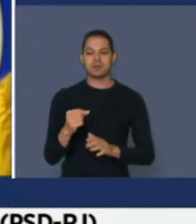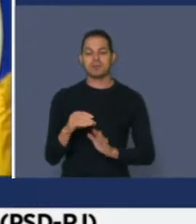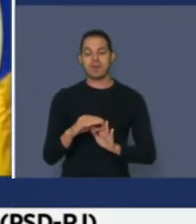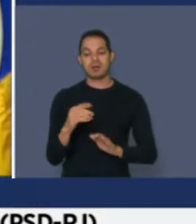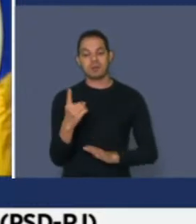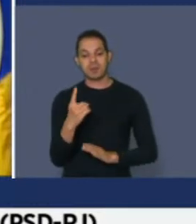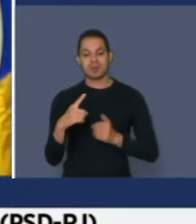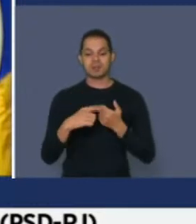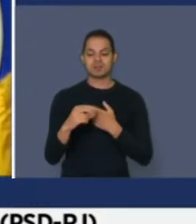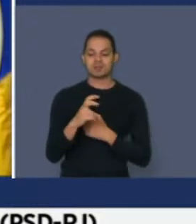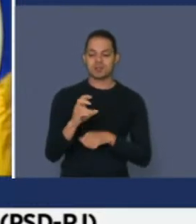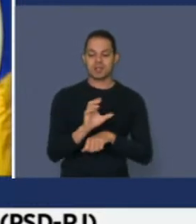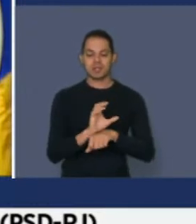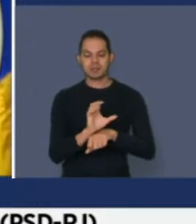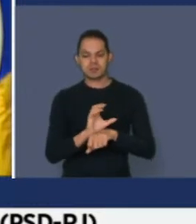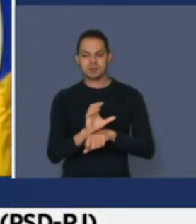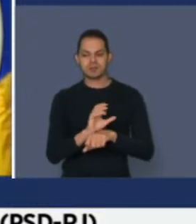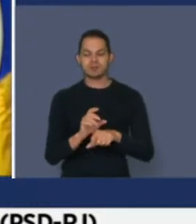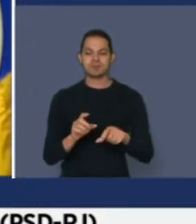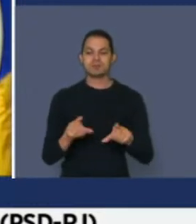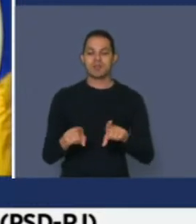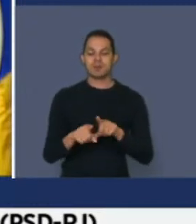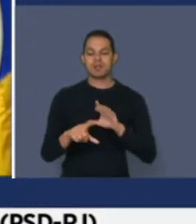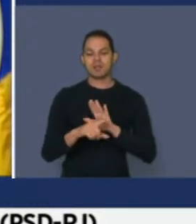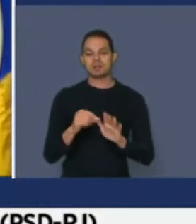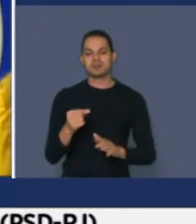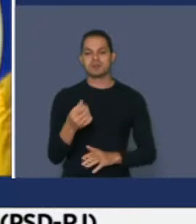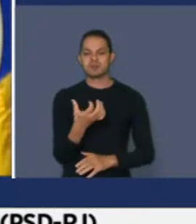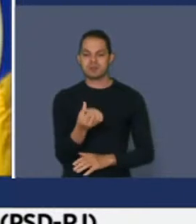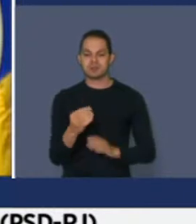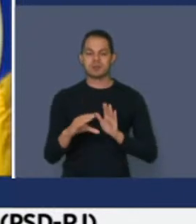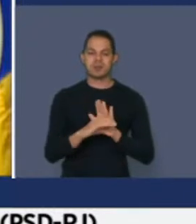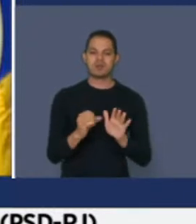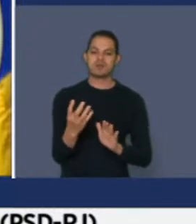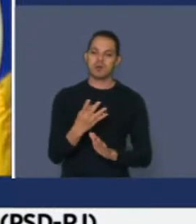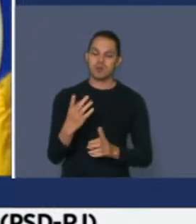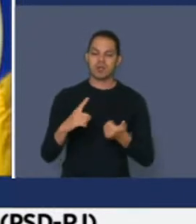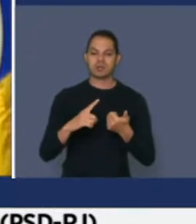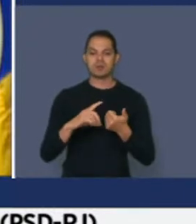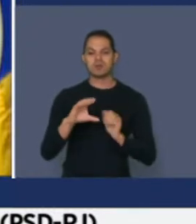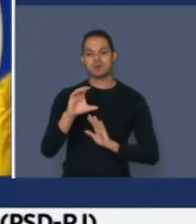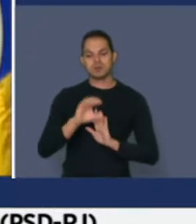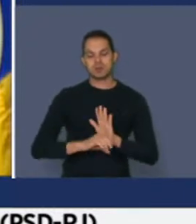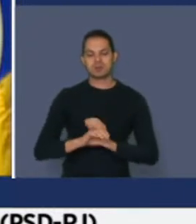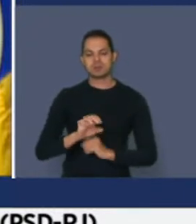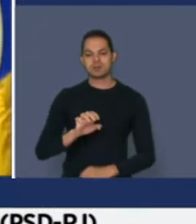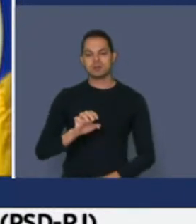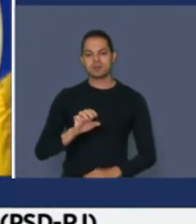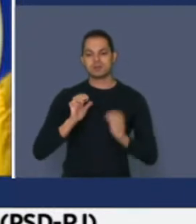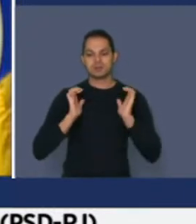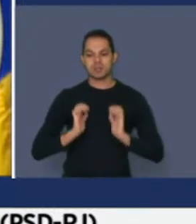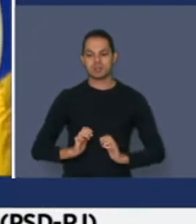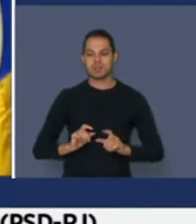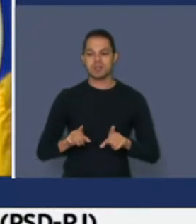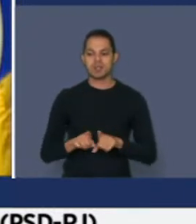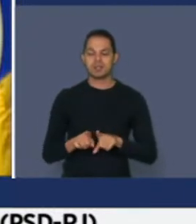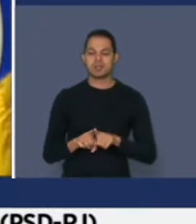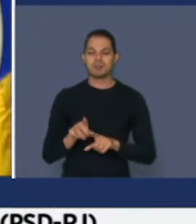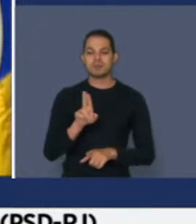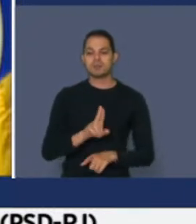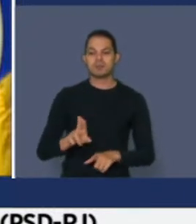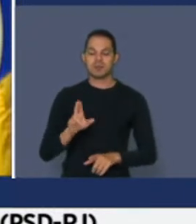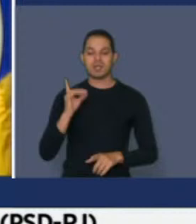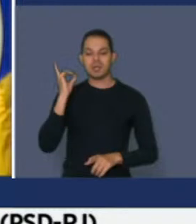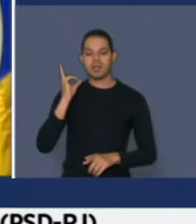55 da Constituição Federal e do inciso 6º, parágrafo 4º do Código de Ética. Por fim, a utilização do cargo de